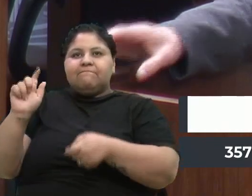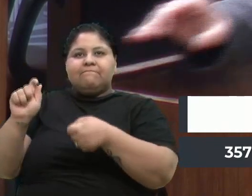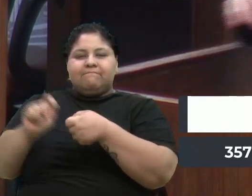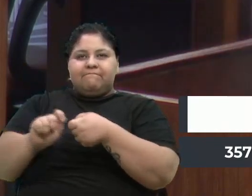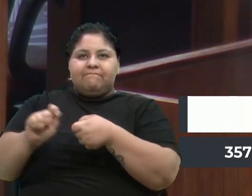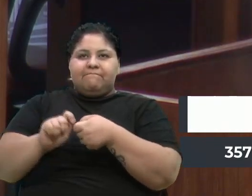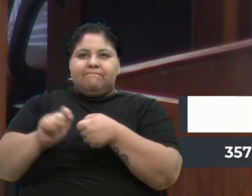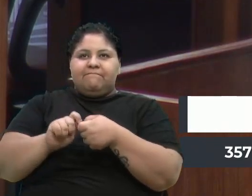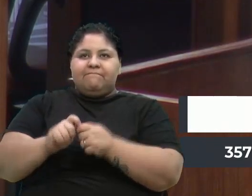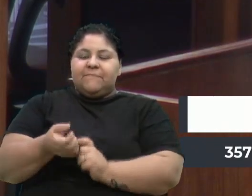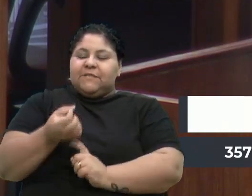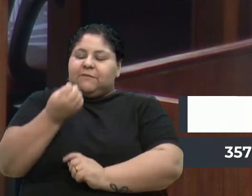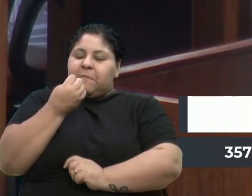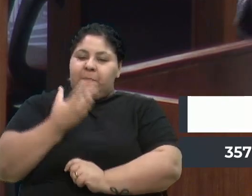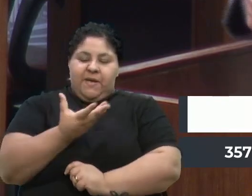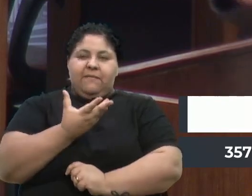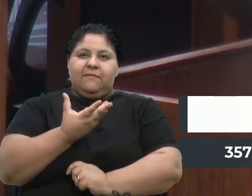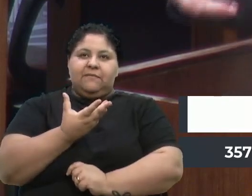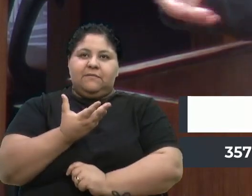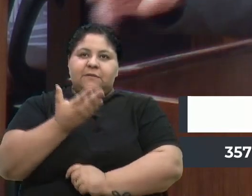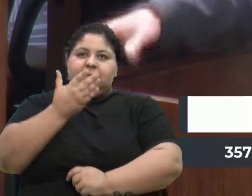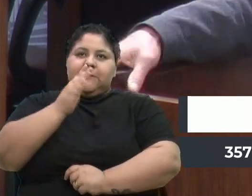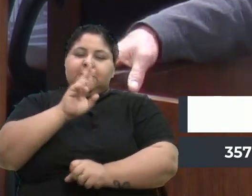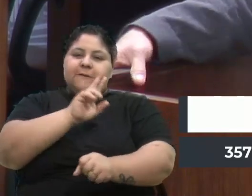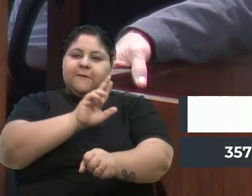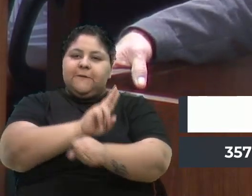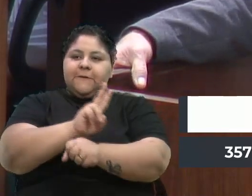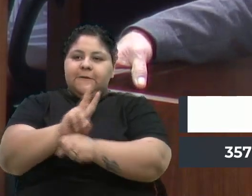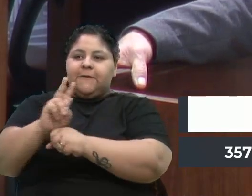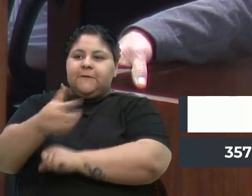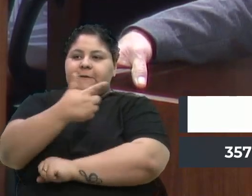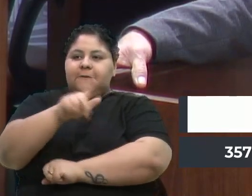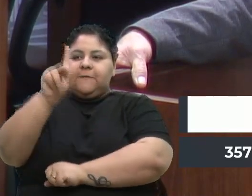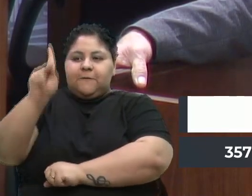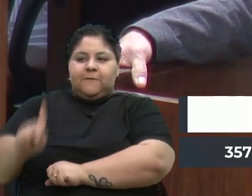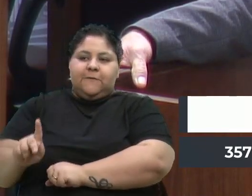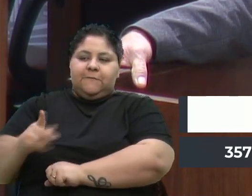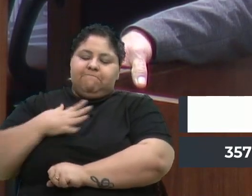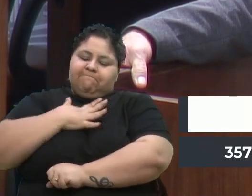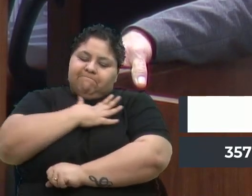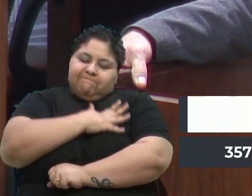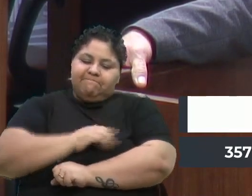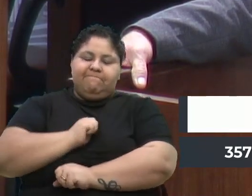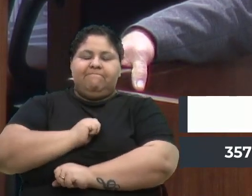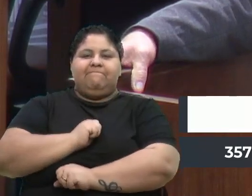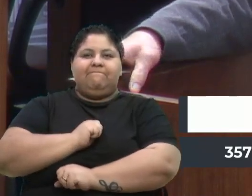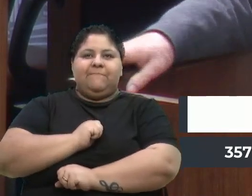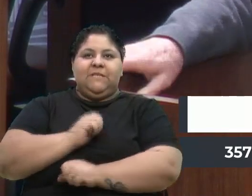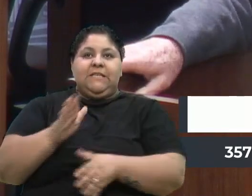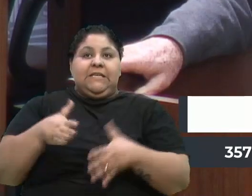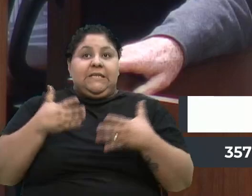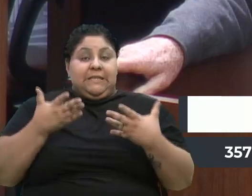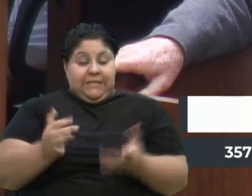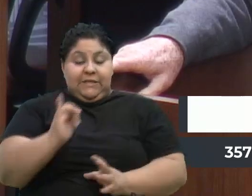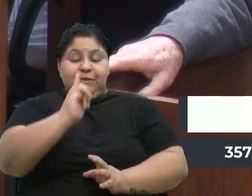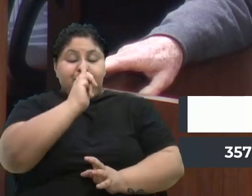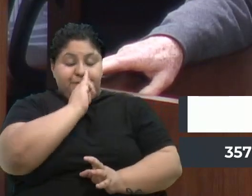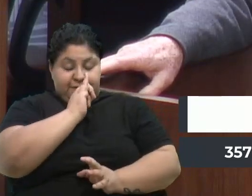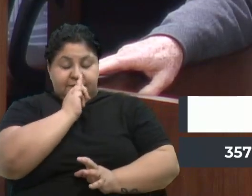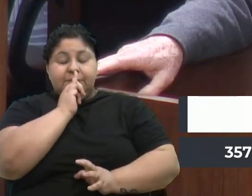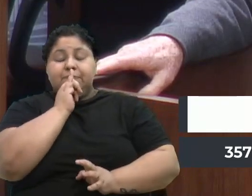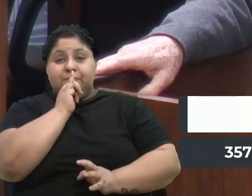esse bem e que tratam as outras pessoas com tanto amor. Então, que esse exemplo, vereador